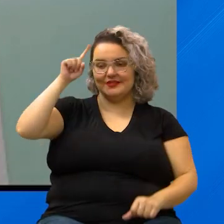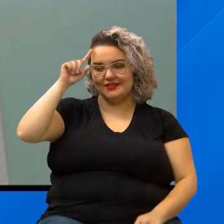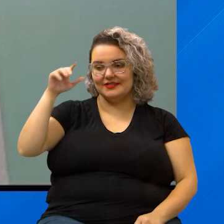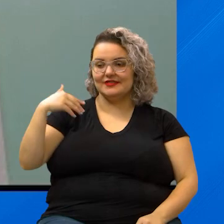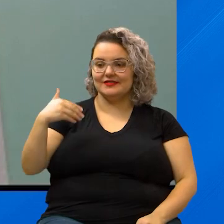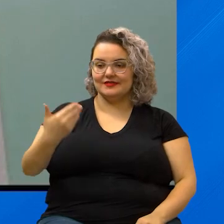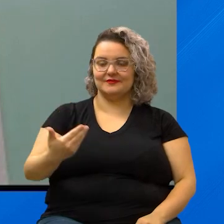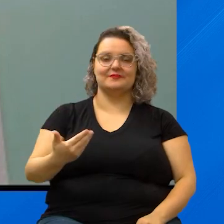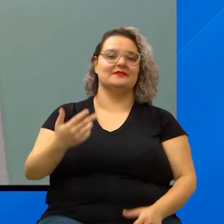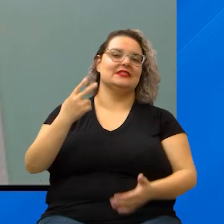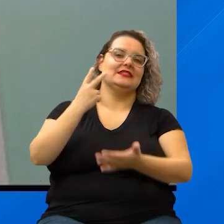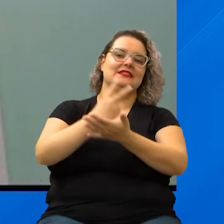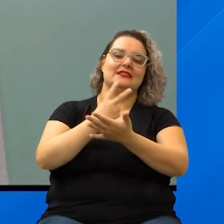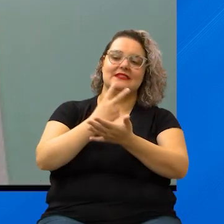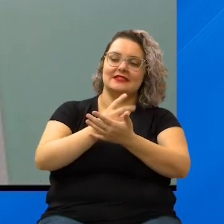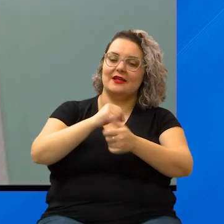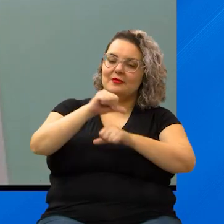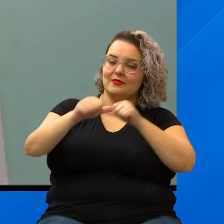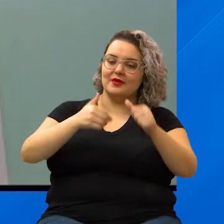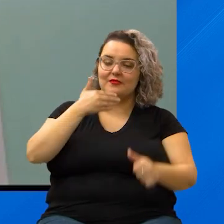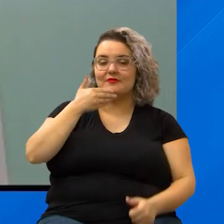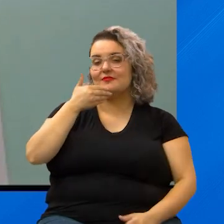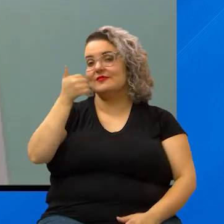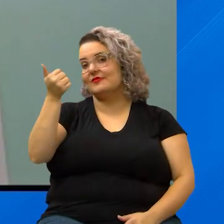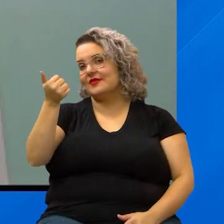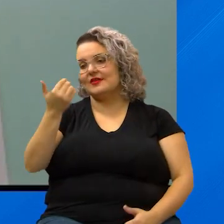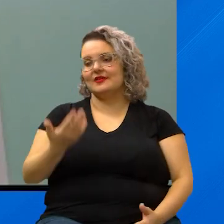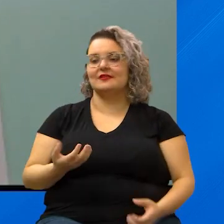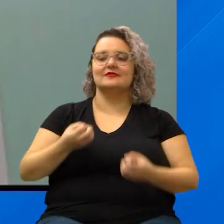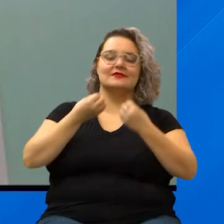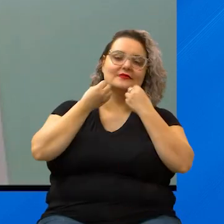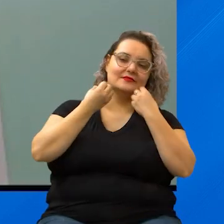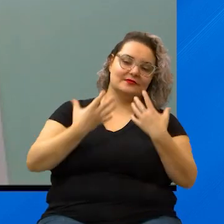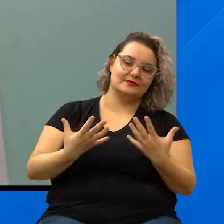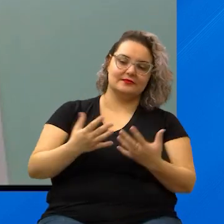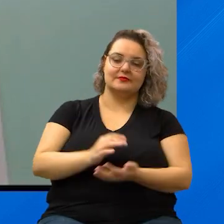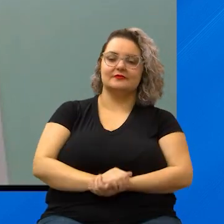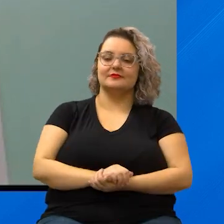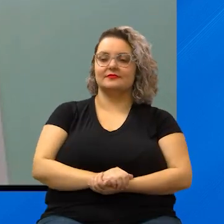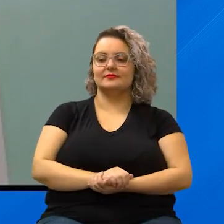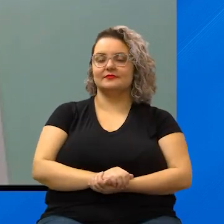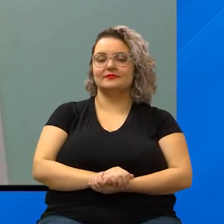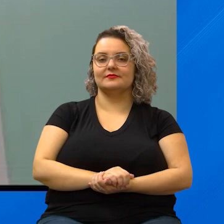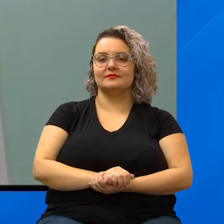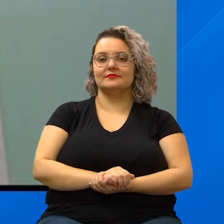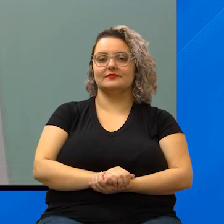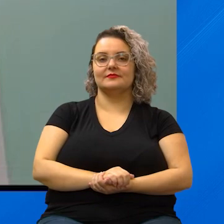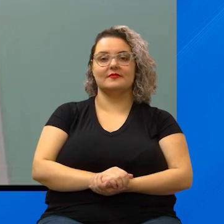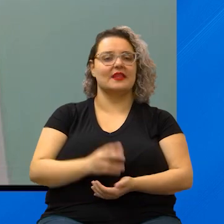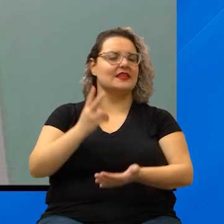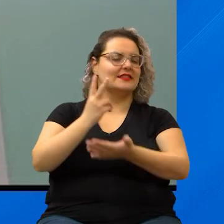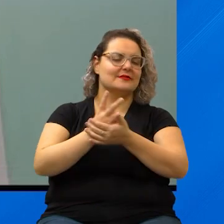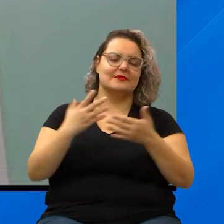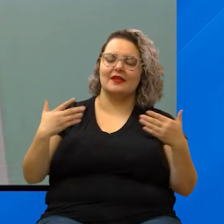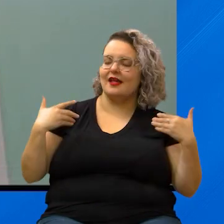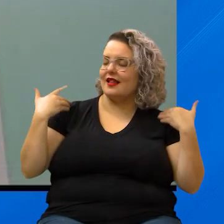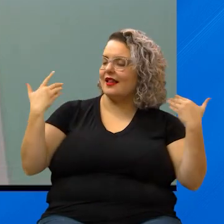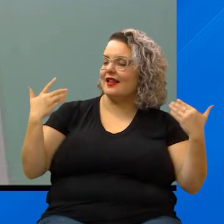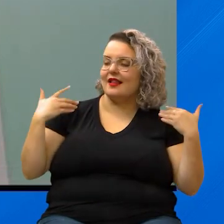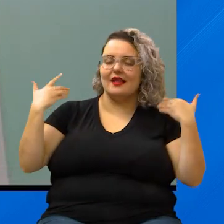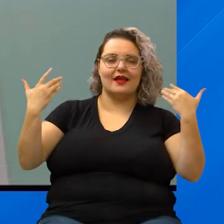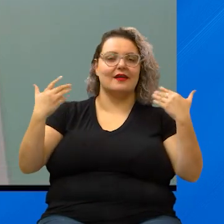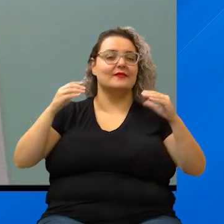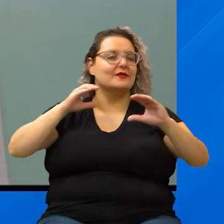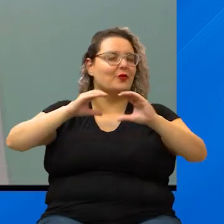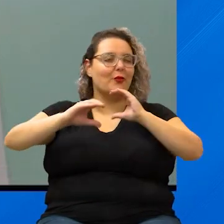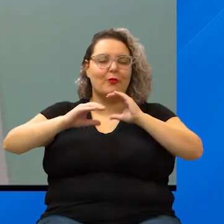mudança na nossa rotina. Sempre uma mudança para melhor, mudanças muito boas. Ele sempre foi essa pessoa